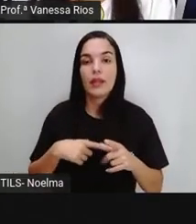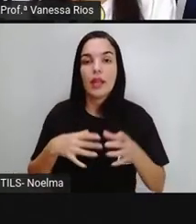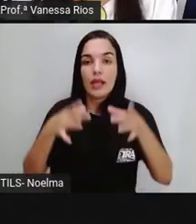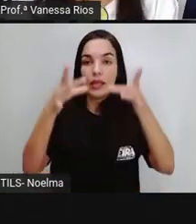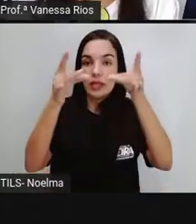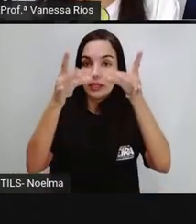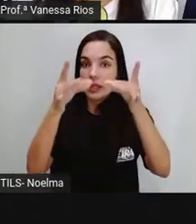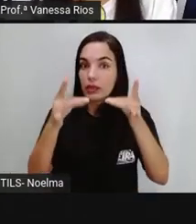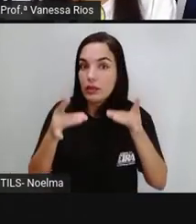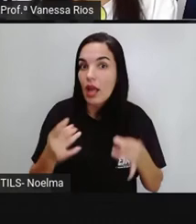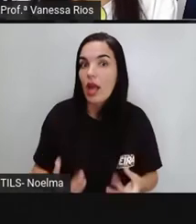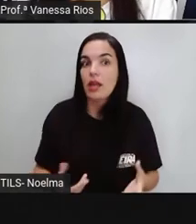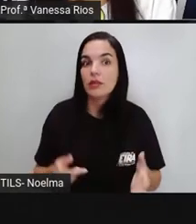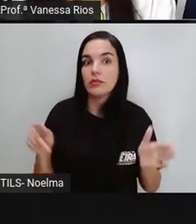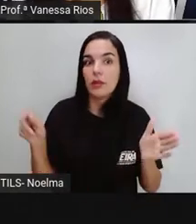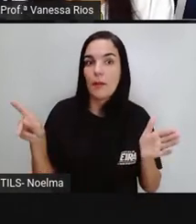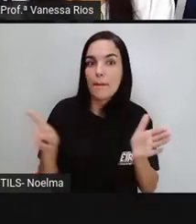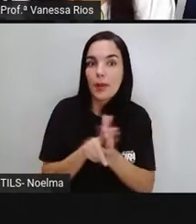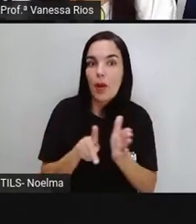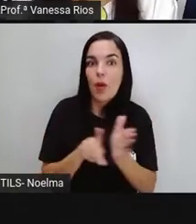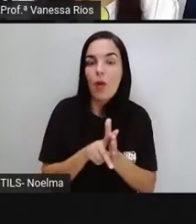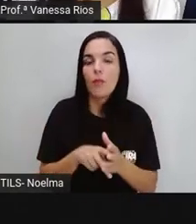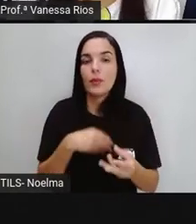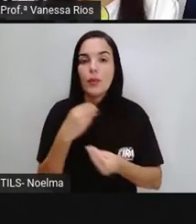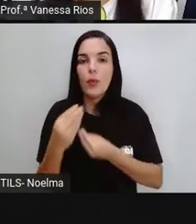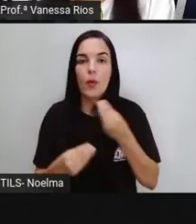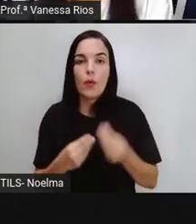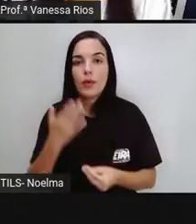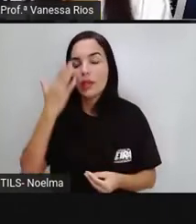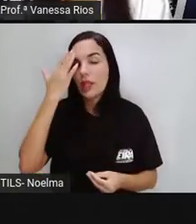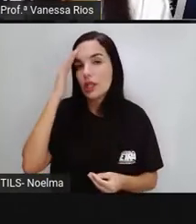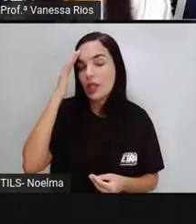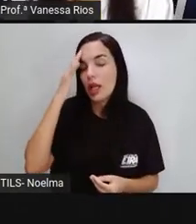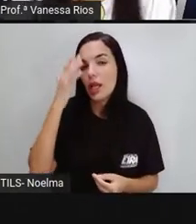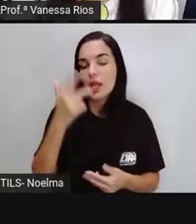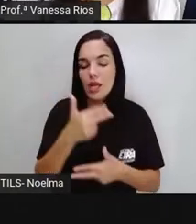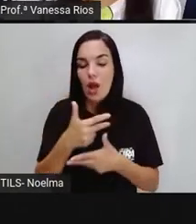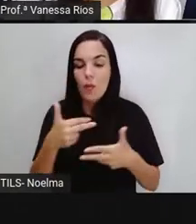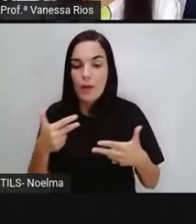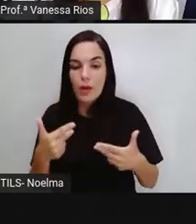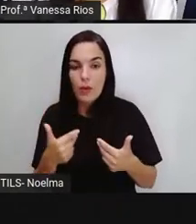a importância, a relevância e compreender que determinado